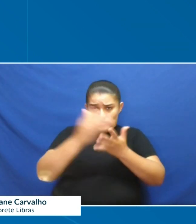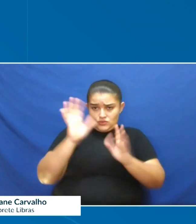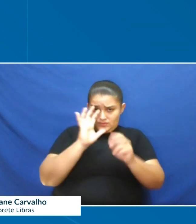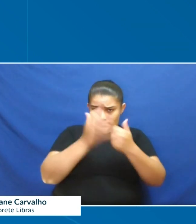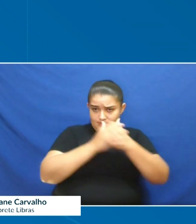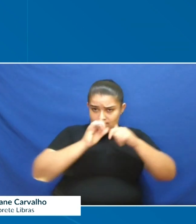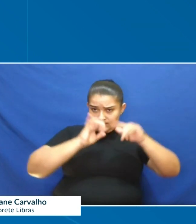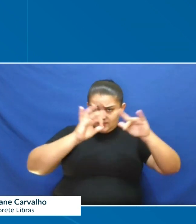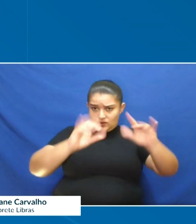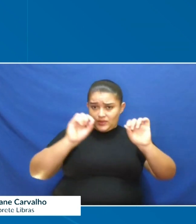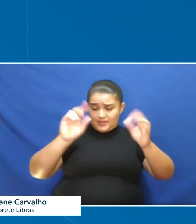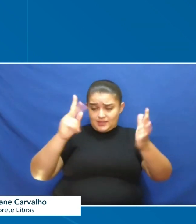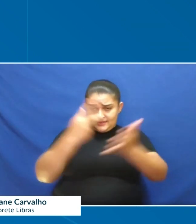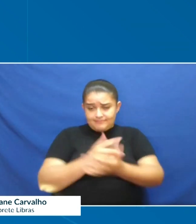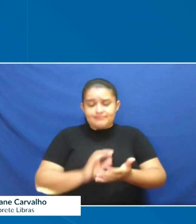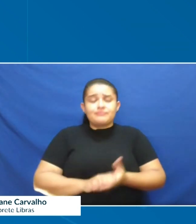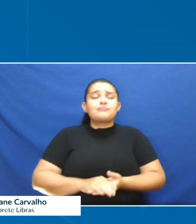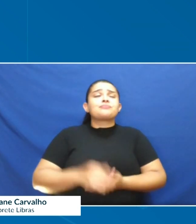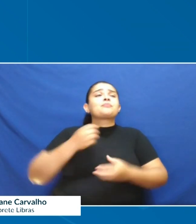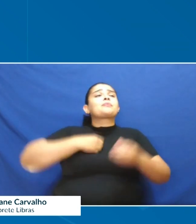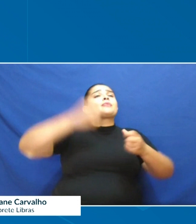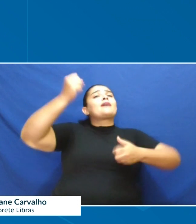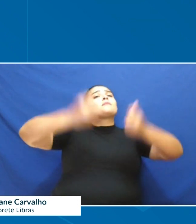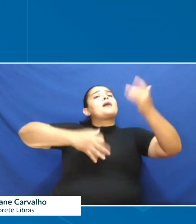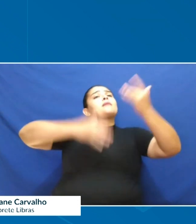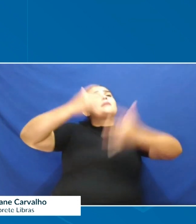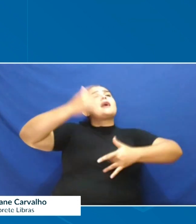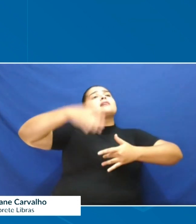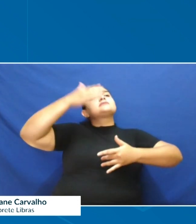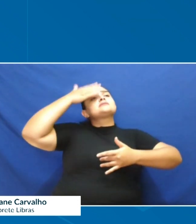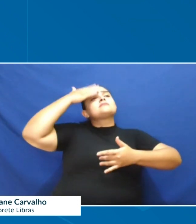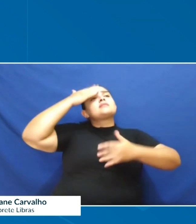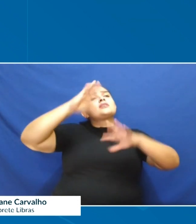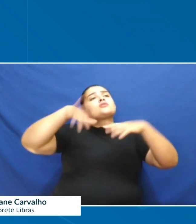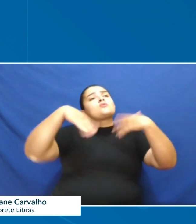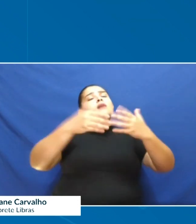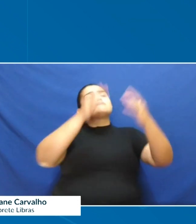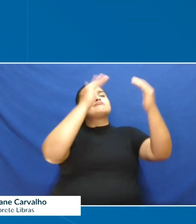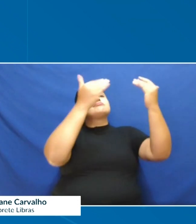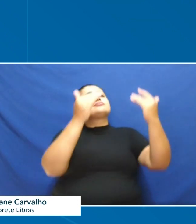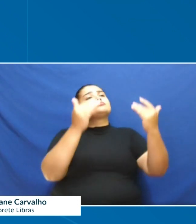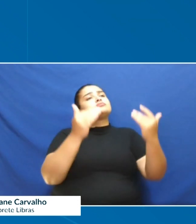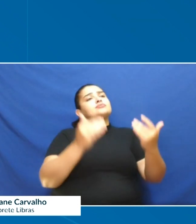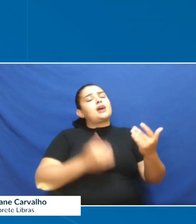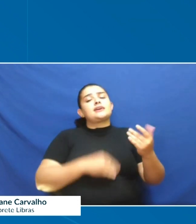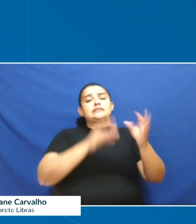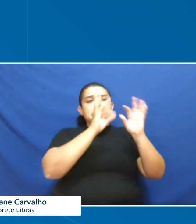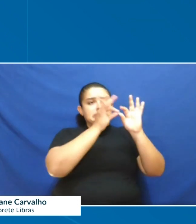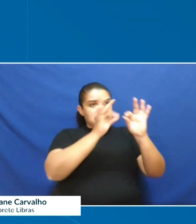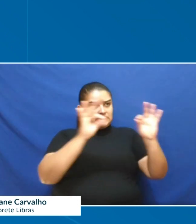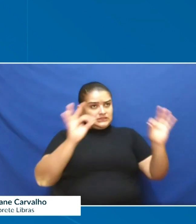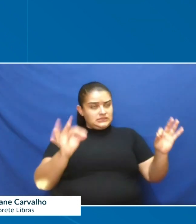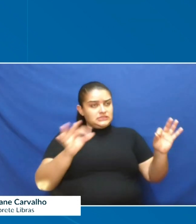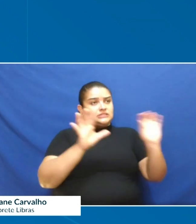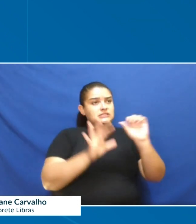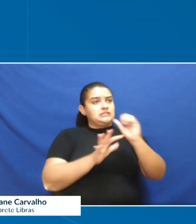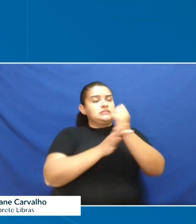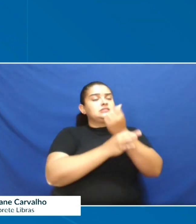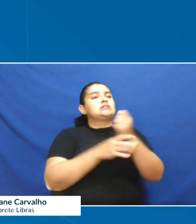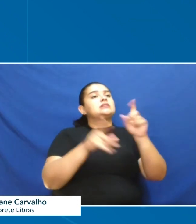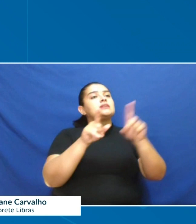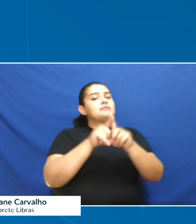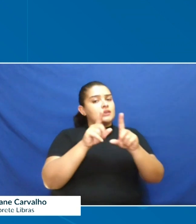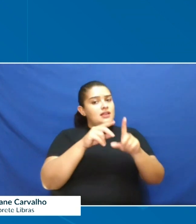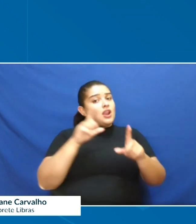Ele definiu ou verificou quais os procedimentos que estavam instalados, olhou o procedimento de segurança, lógico que ele